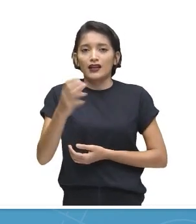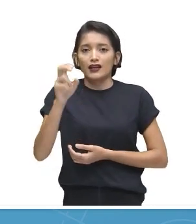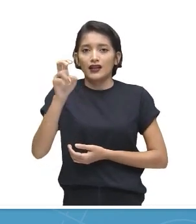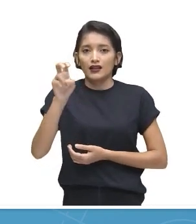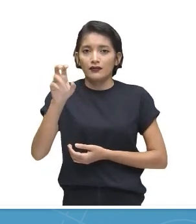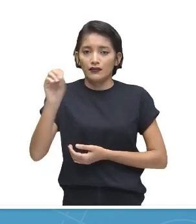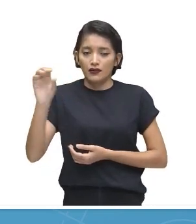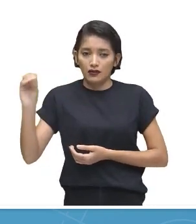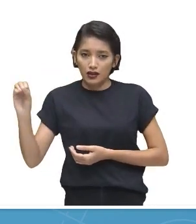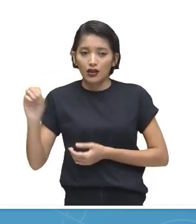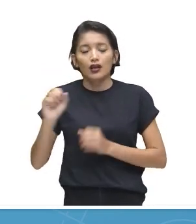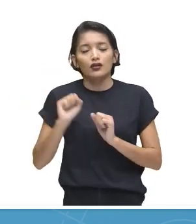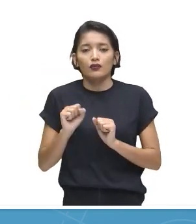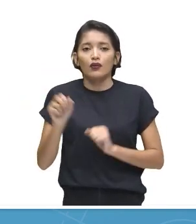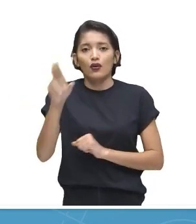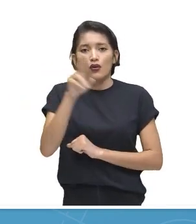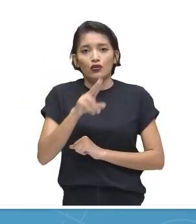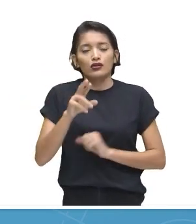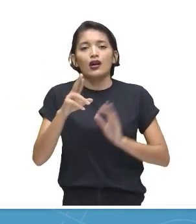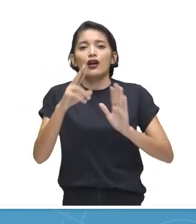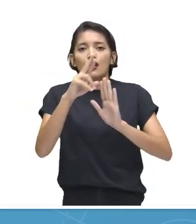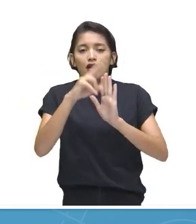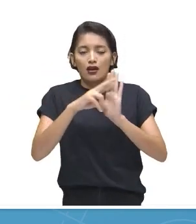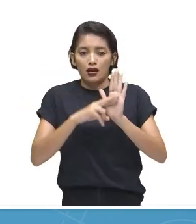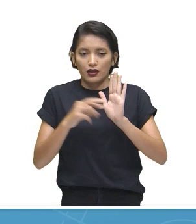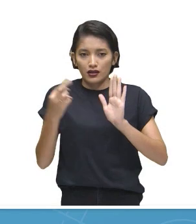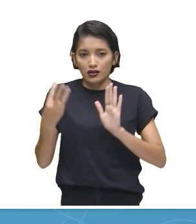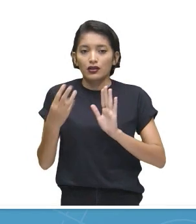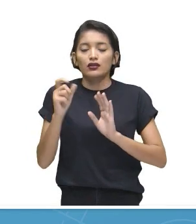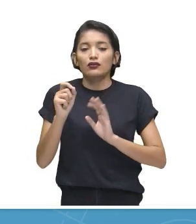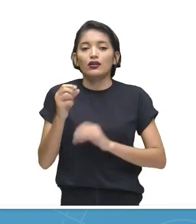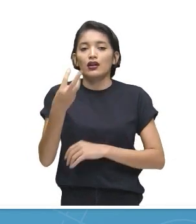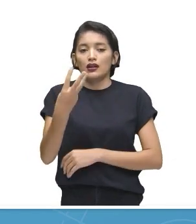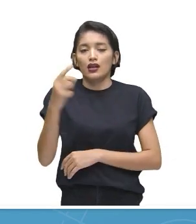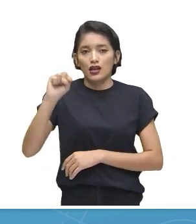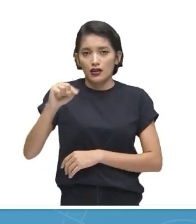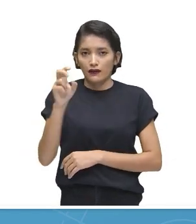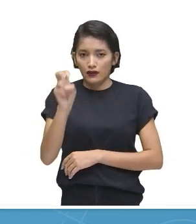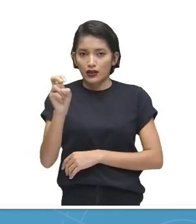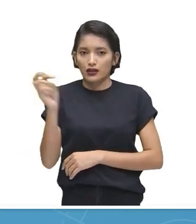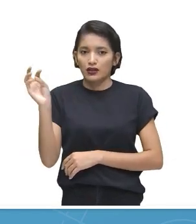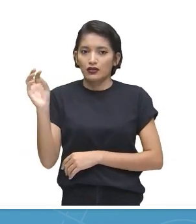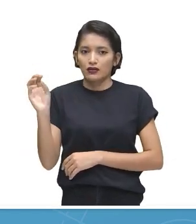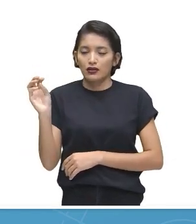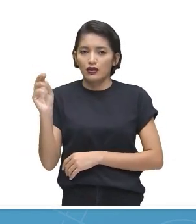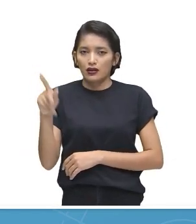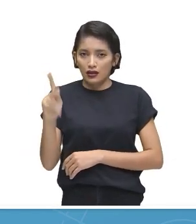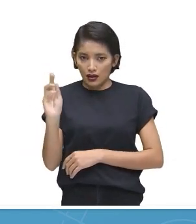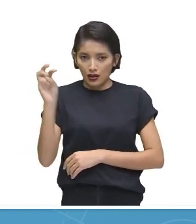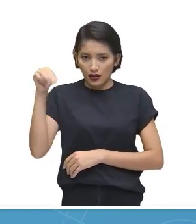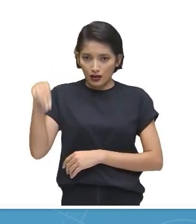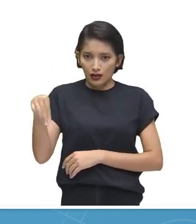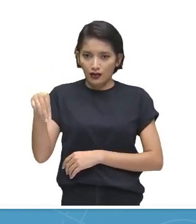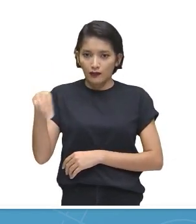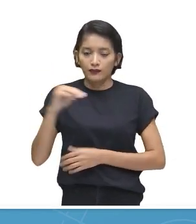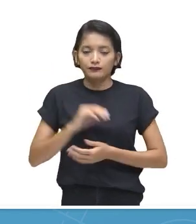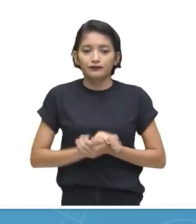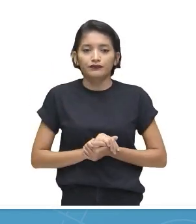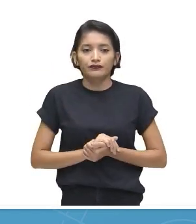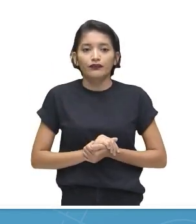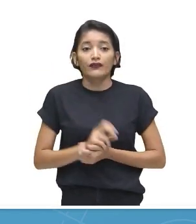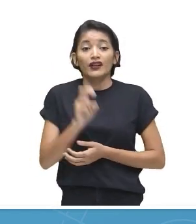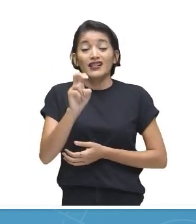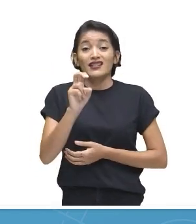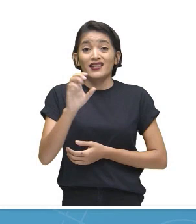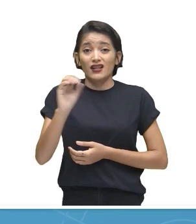de novo você pode aplicar a sua regra e você encontra 3,5 quilômetros. 5.000